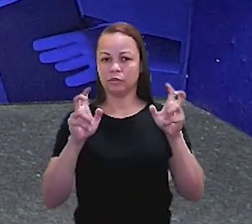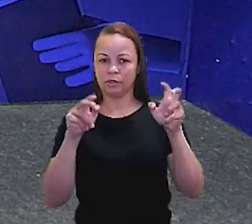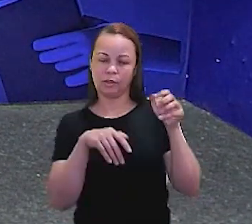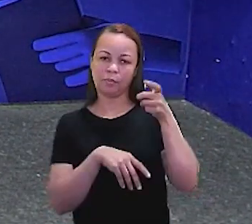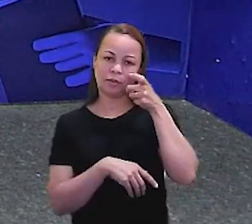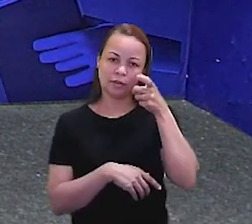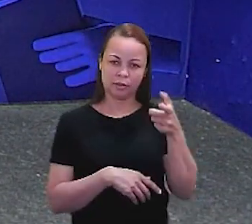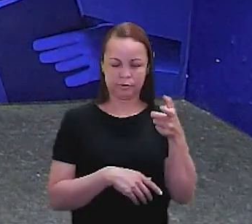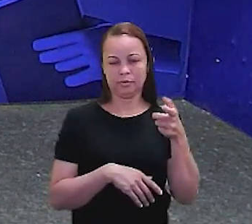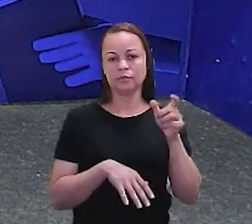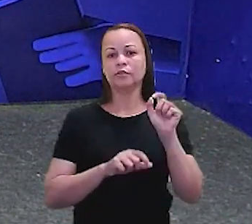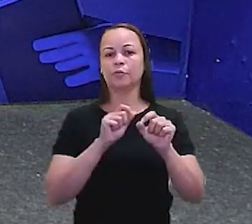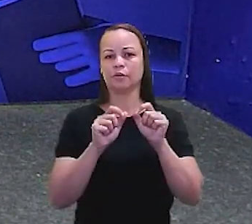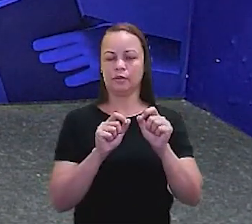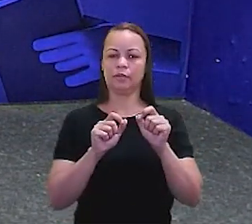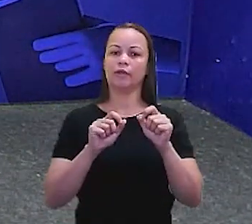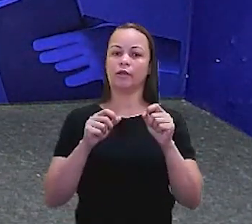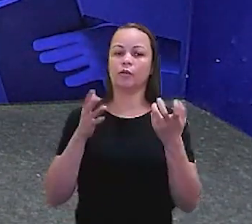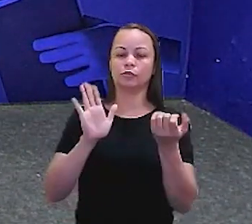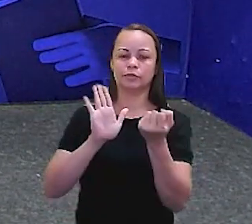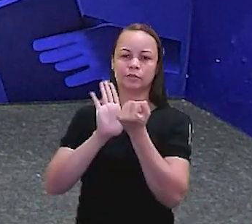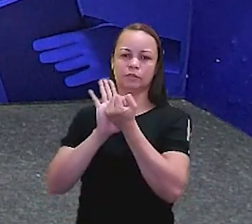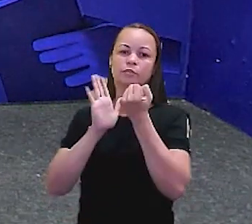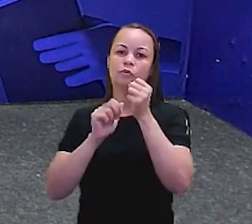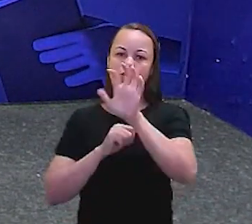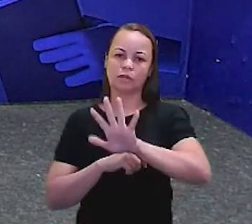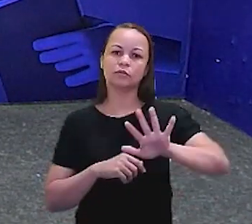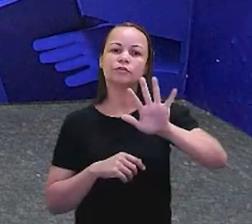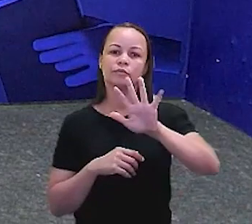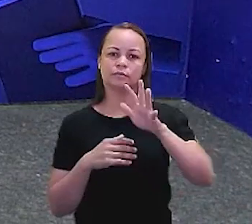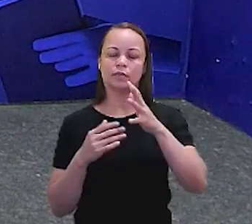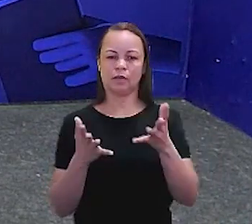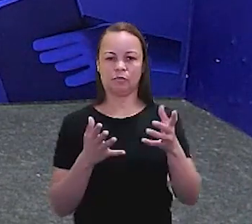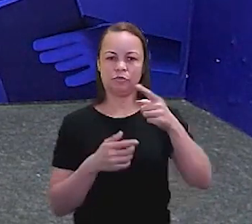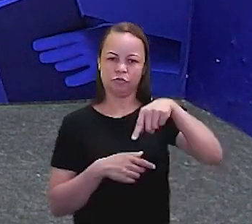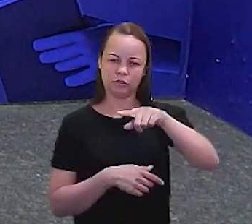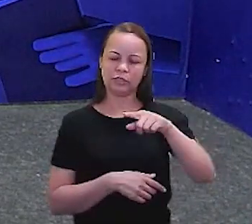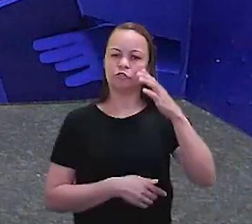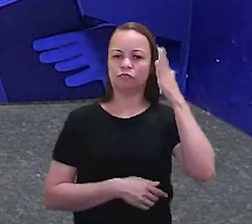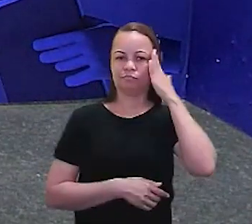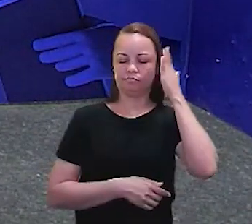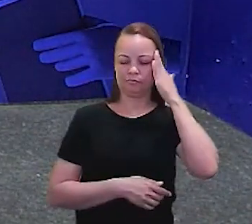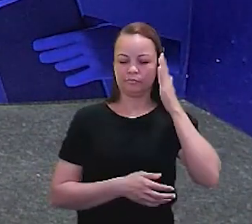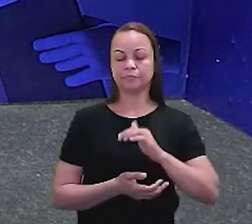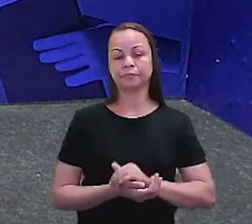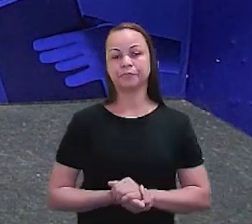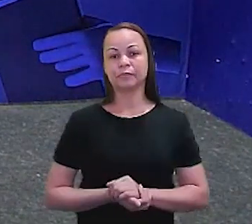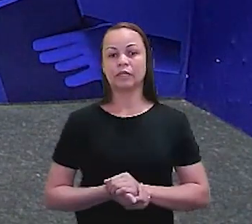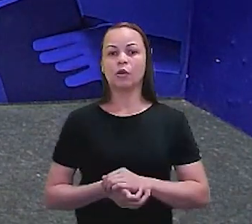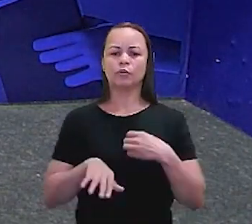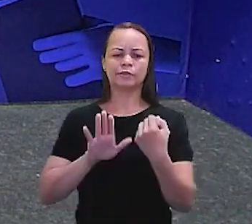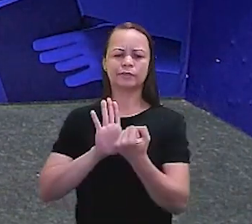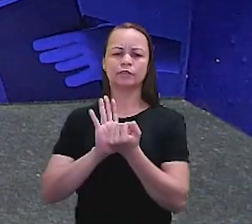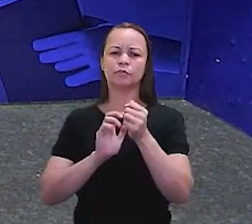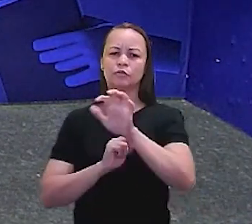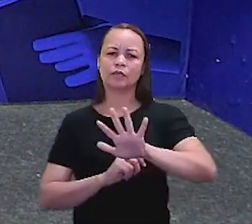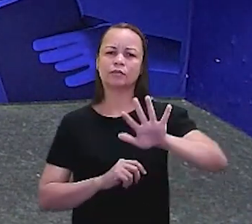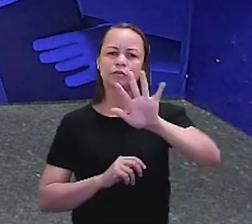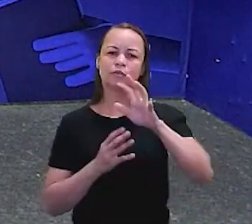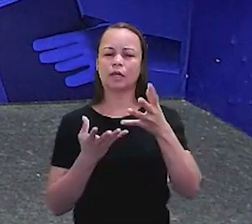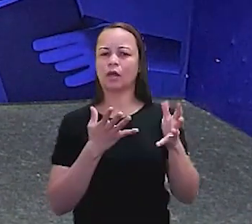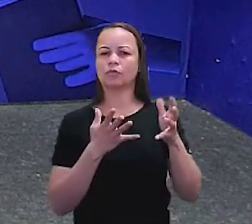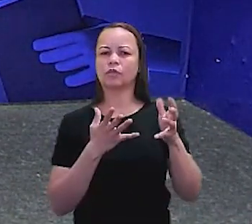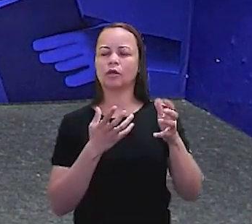nacionais. Calma, que vocês vão começar a compreender e entender os símbolos nacionais. Os símbolos nacionais trazem um pouco da cultura de quem